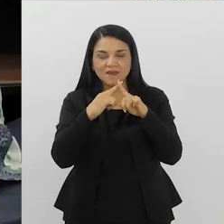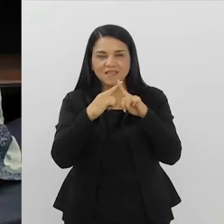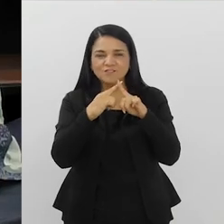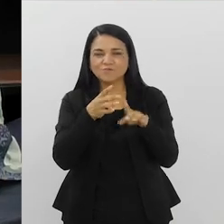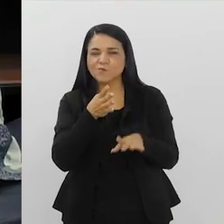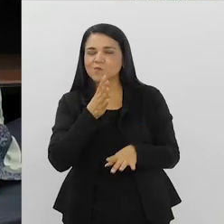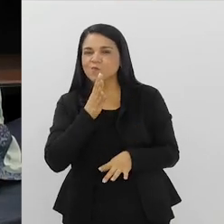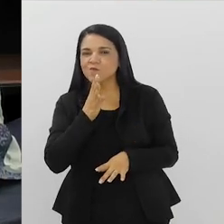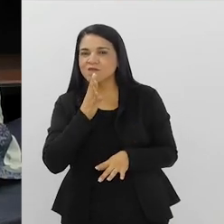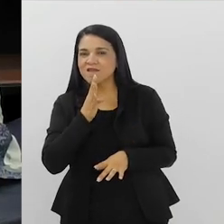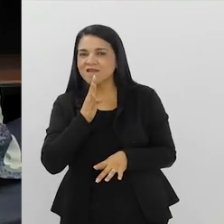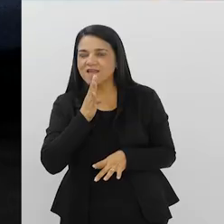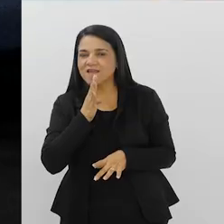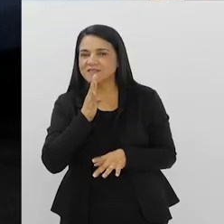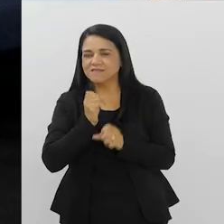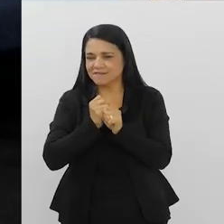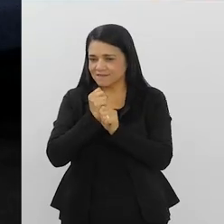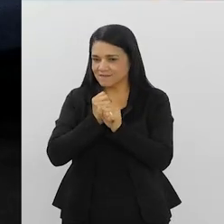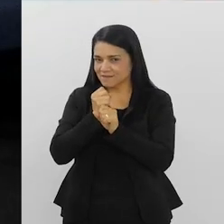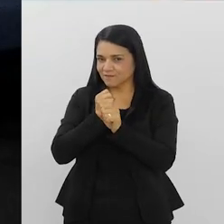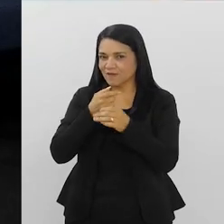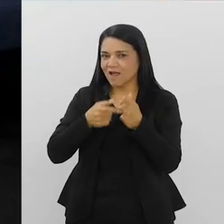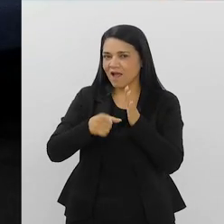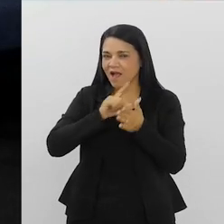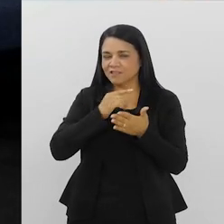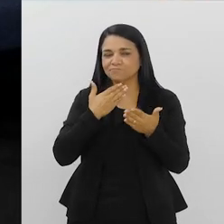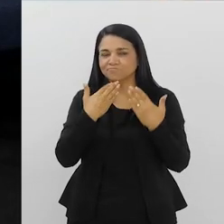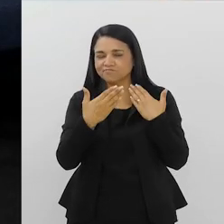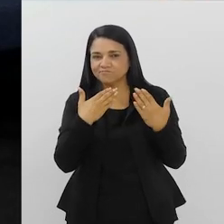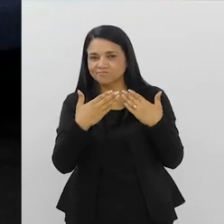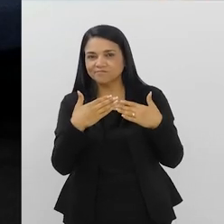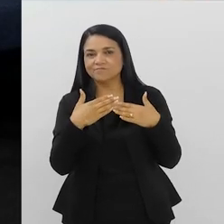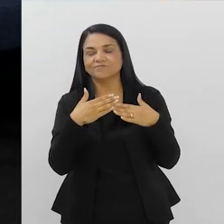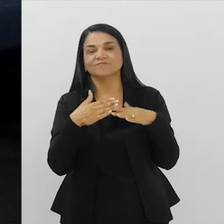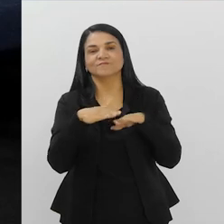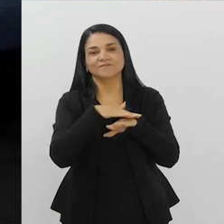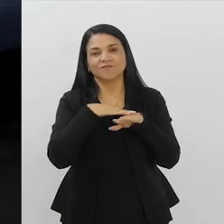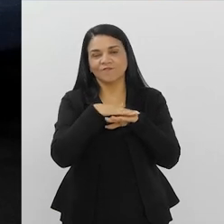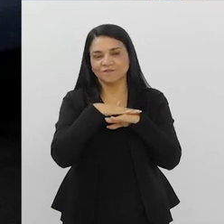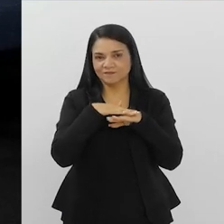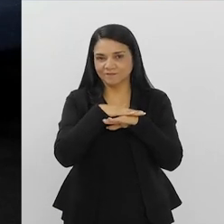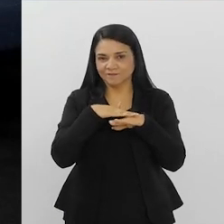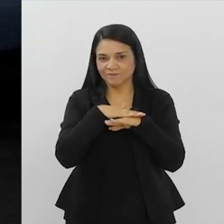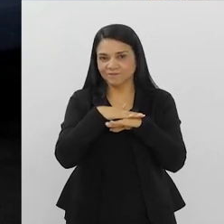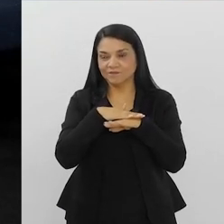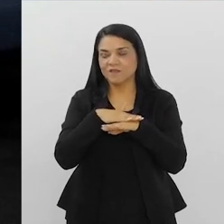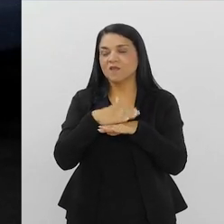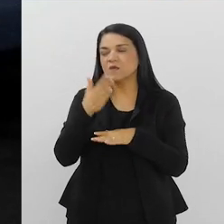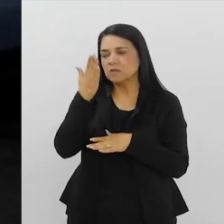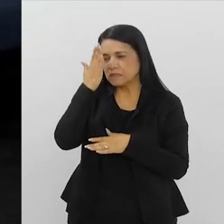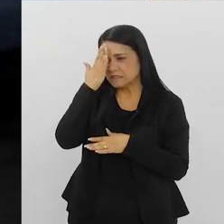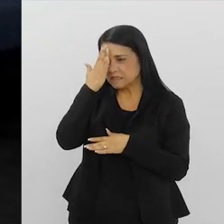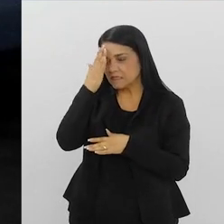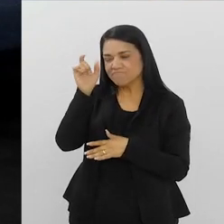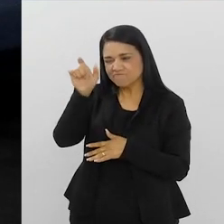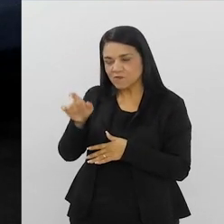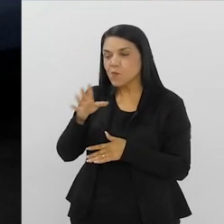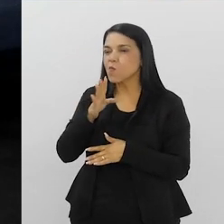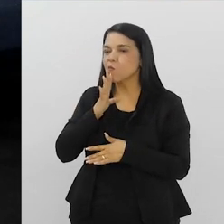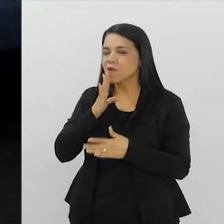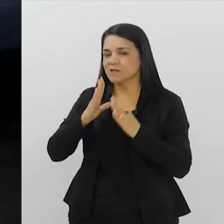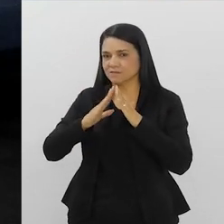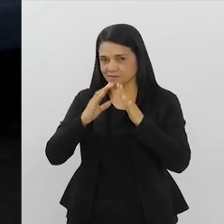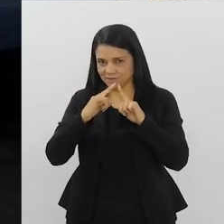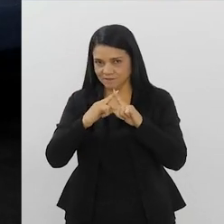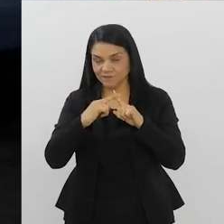senti muito honrada muito bom e depois nós fomos fazer a transmissão ao vivo aqui já TV alerge na